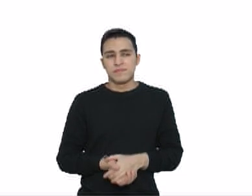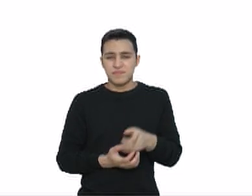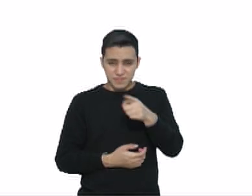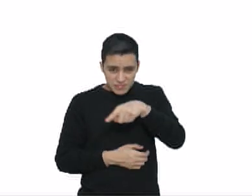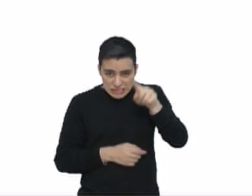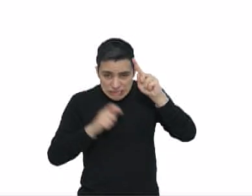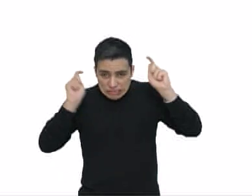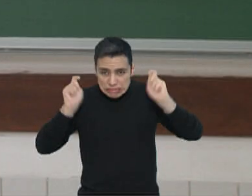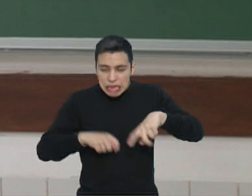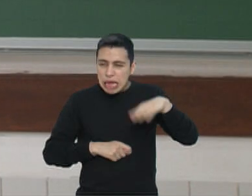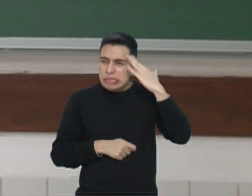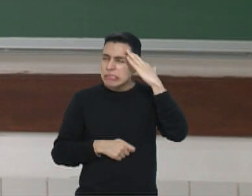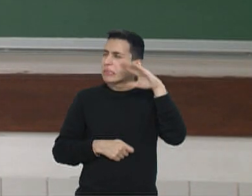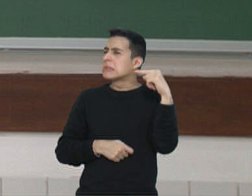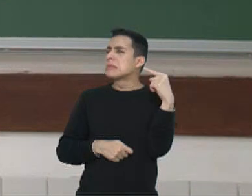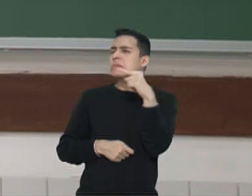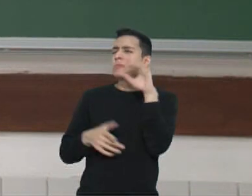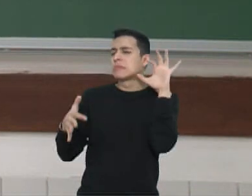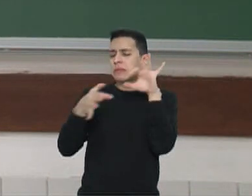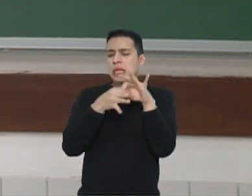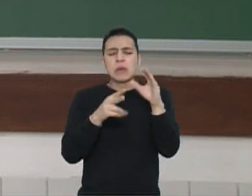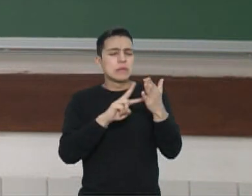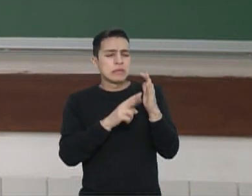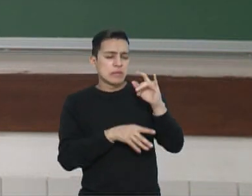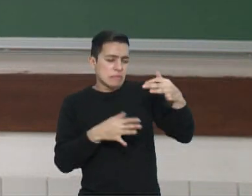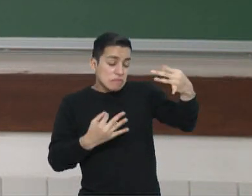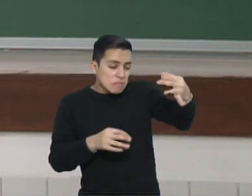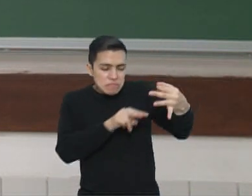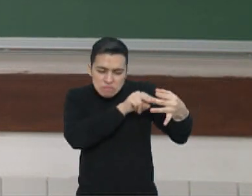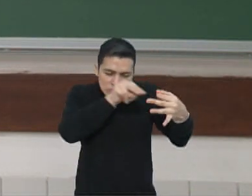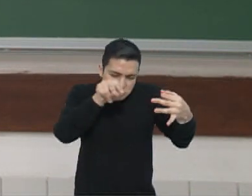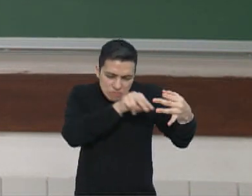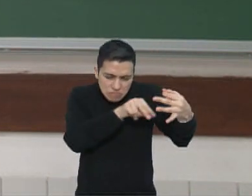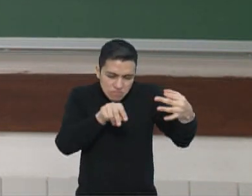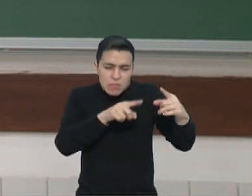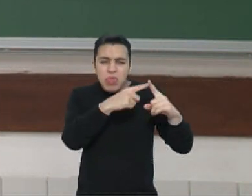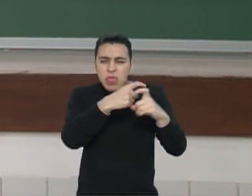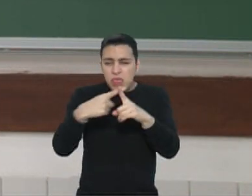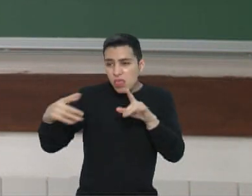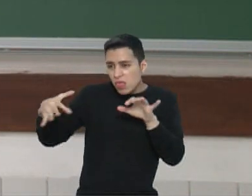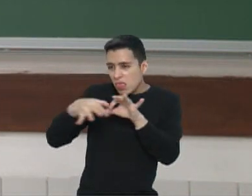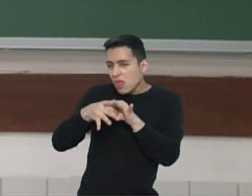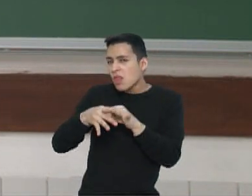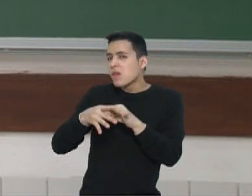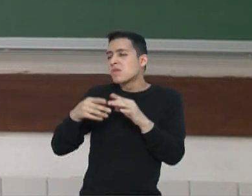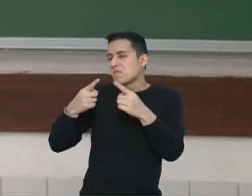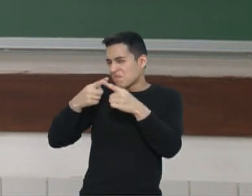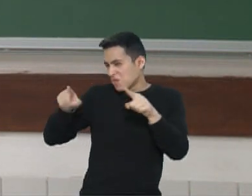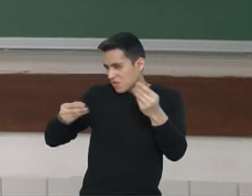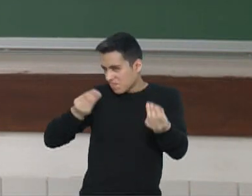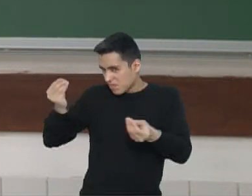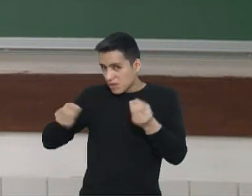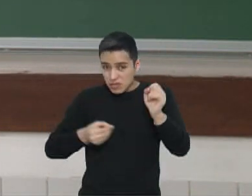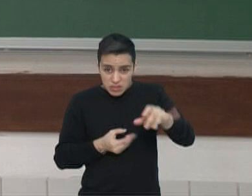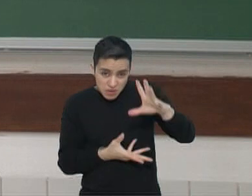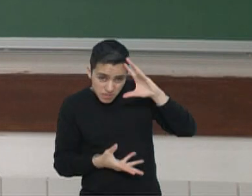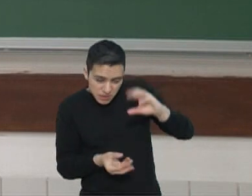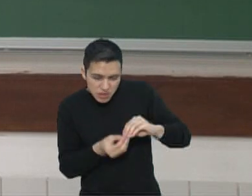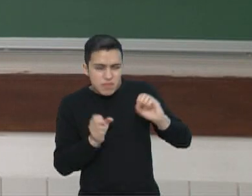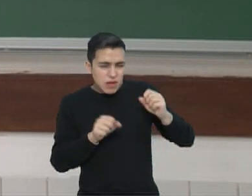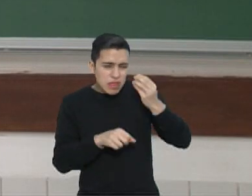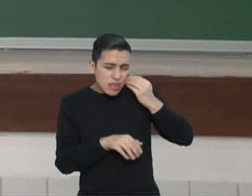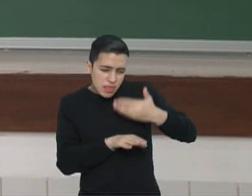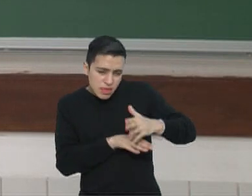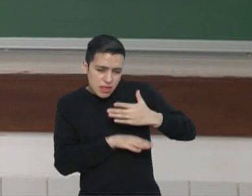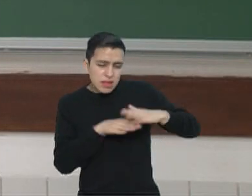Conseguiram ter um pouquinho da ideia do que é uma partitura sendo executada? Quem conseguiu compreender bem como é a partitura, pode tentar fazer em casa. Se